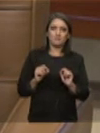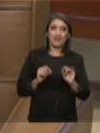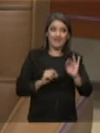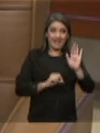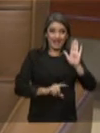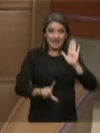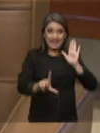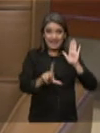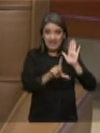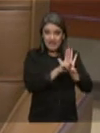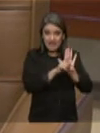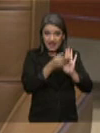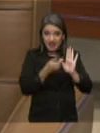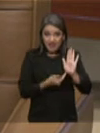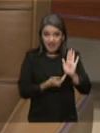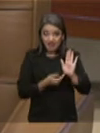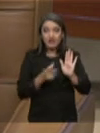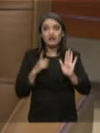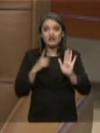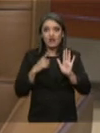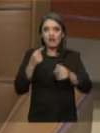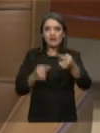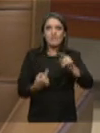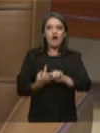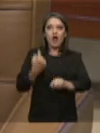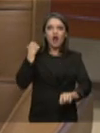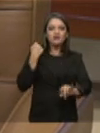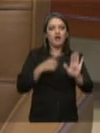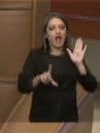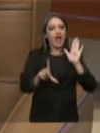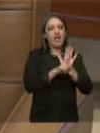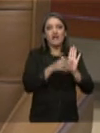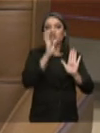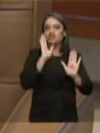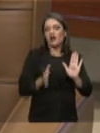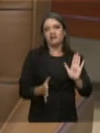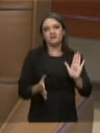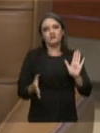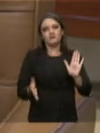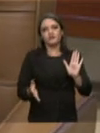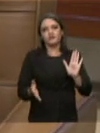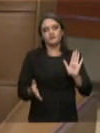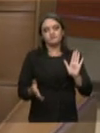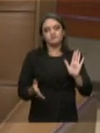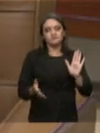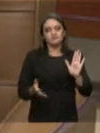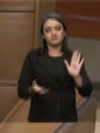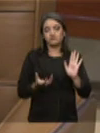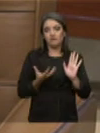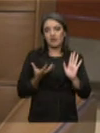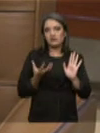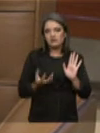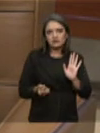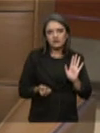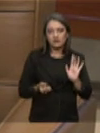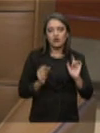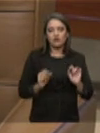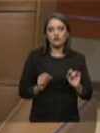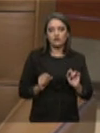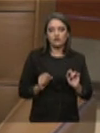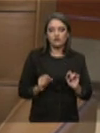legislação, antes de todo esse debate, já admitia, inclusive, pró-contribuinte